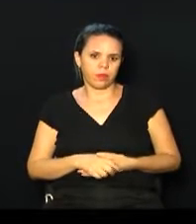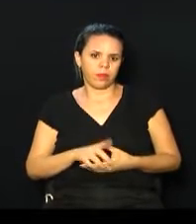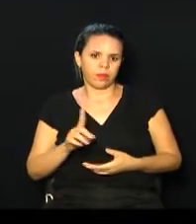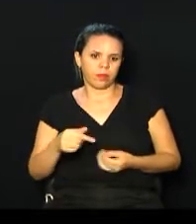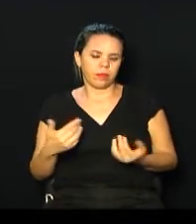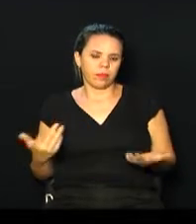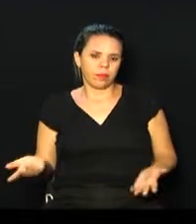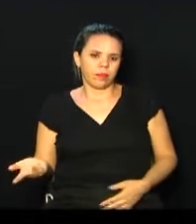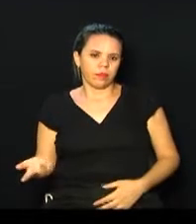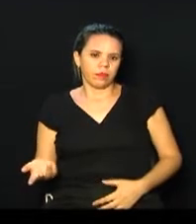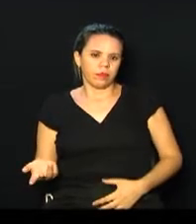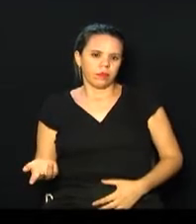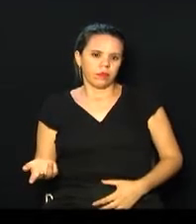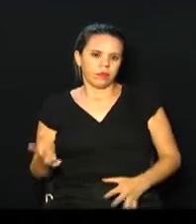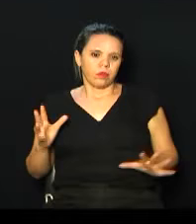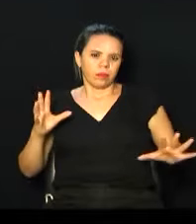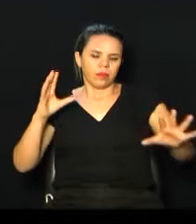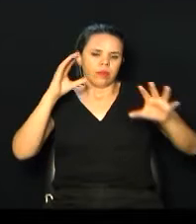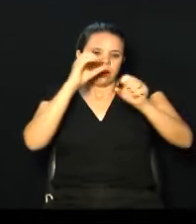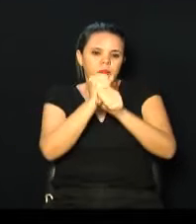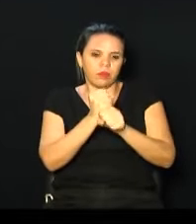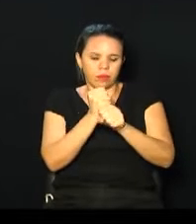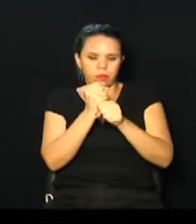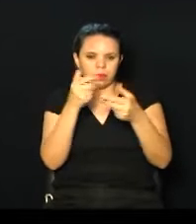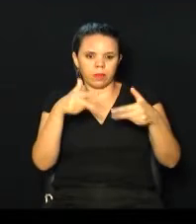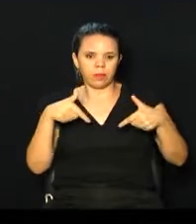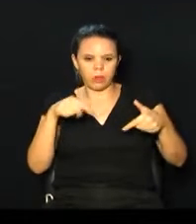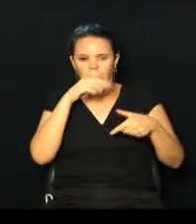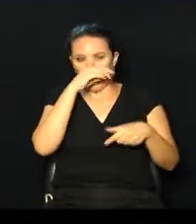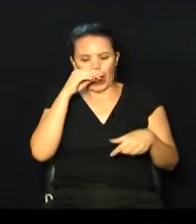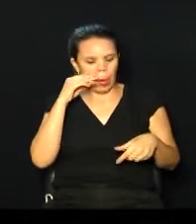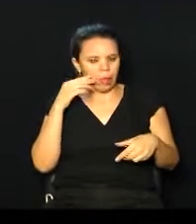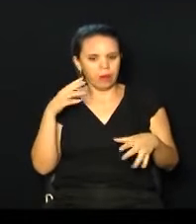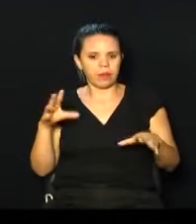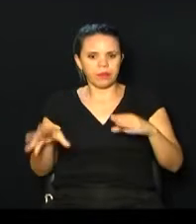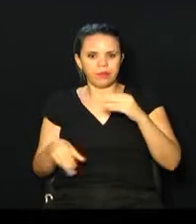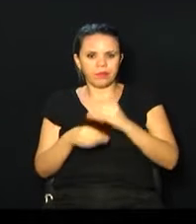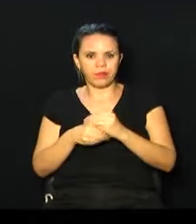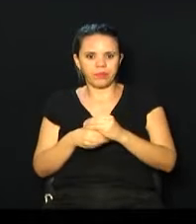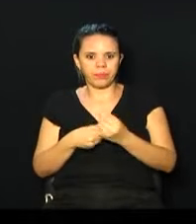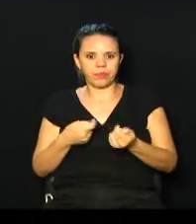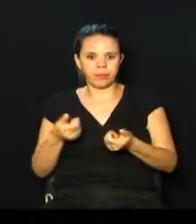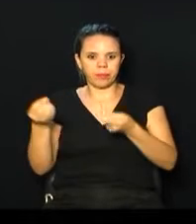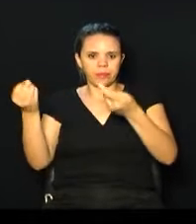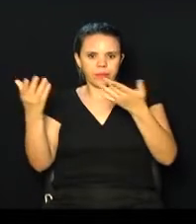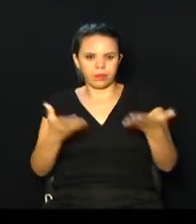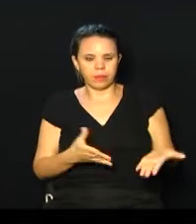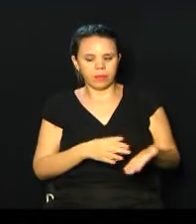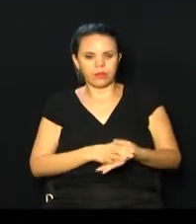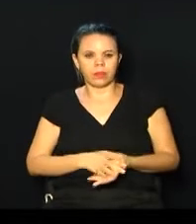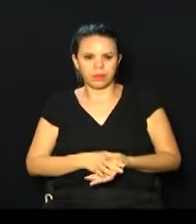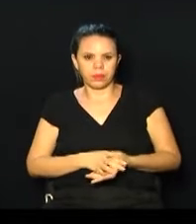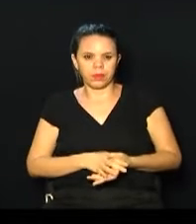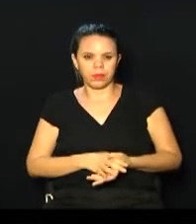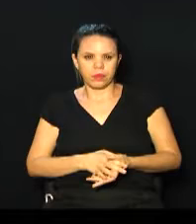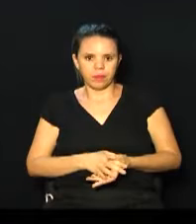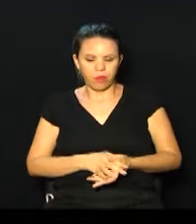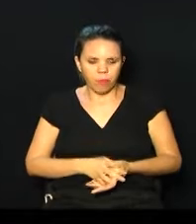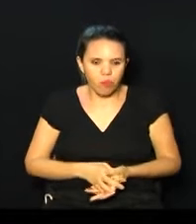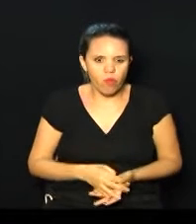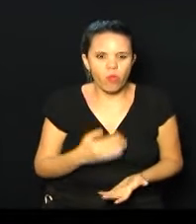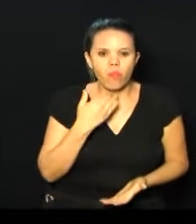essa. Todas as outras ações são ações complementares, bem-vindas, mas são ações que